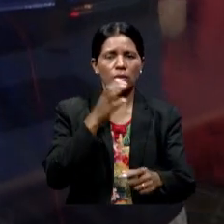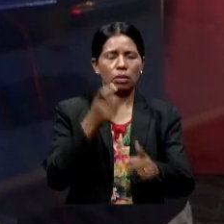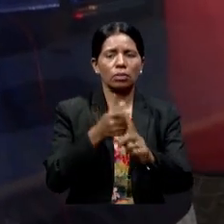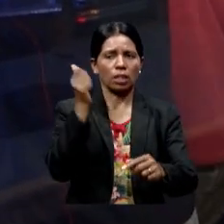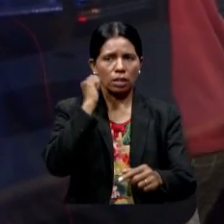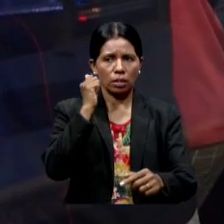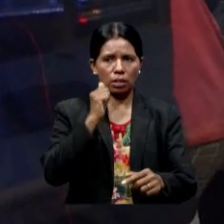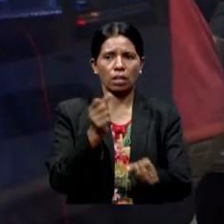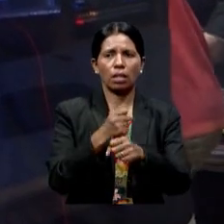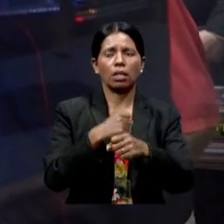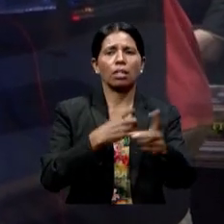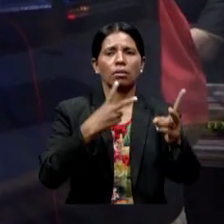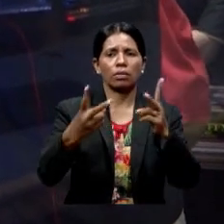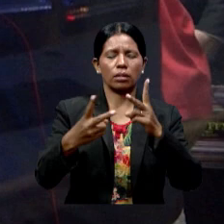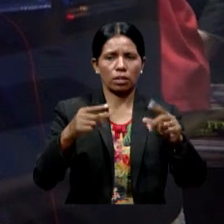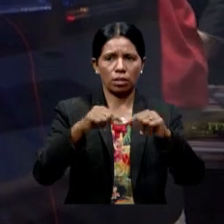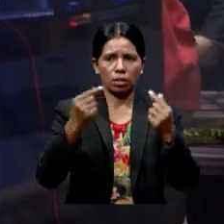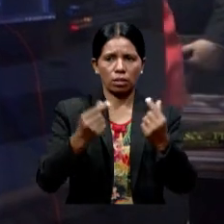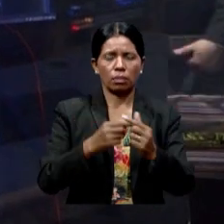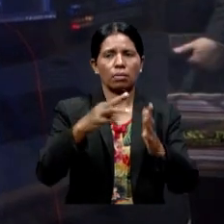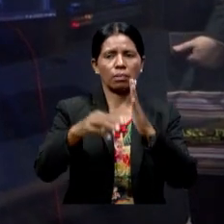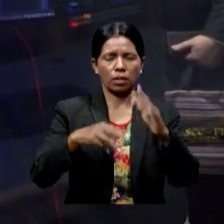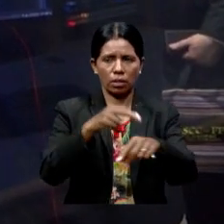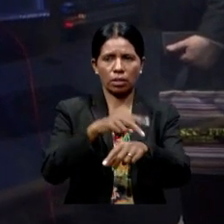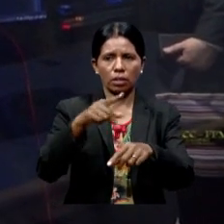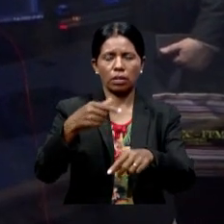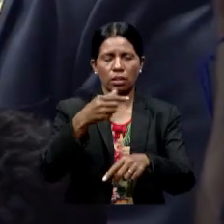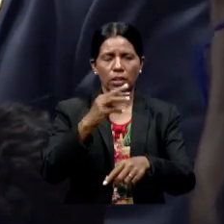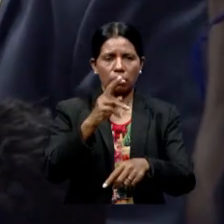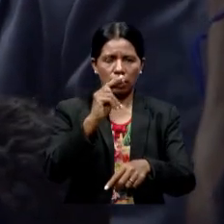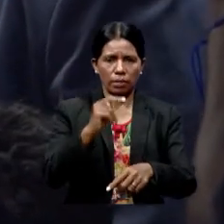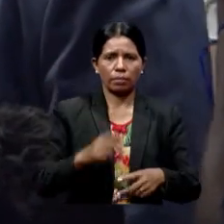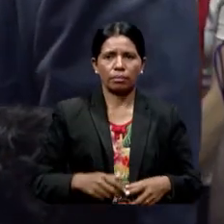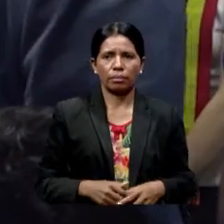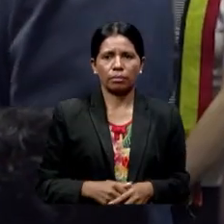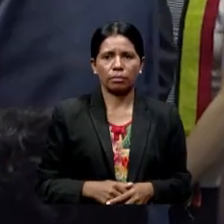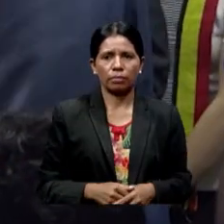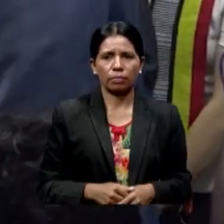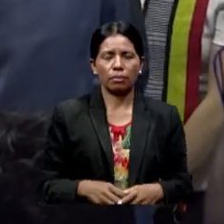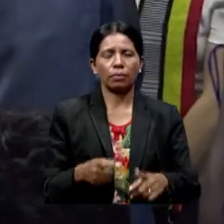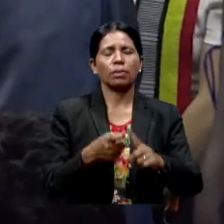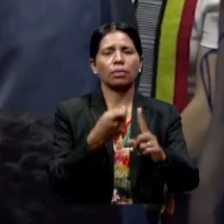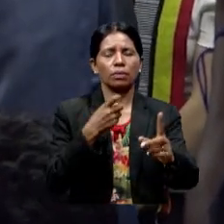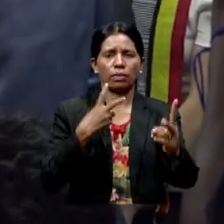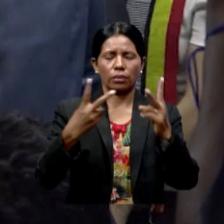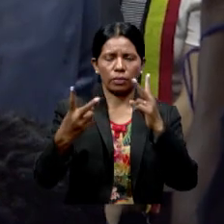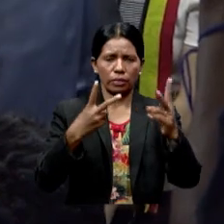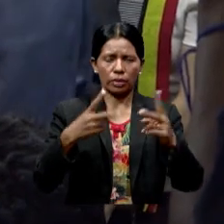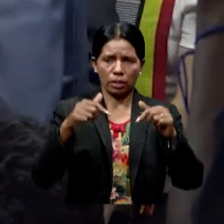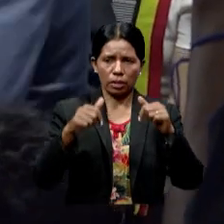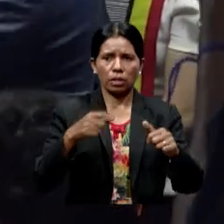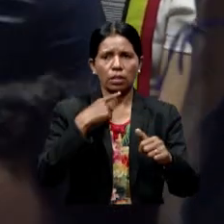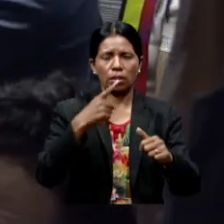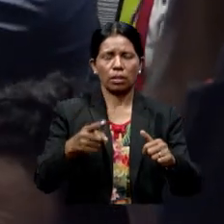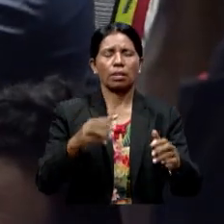ASEAN, Halau Visita e a Grupo Média Nacional KGMN. Rússia Visita Ne relata Katak,